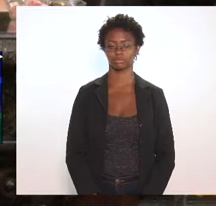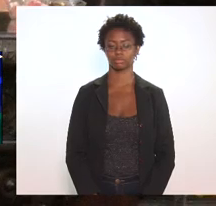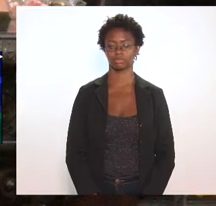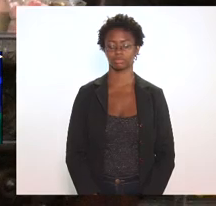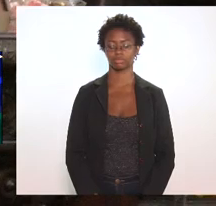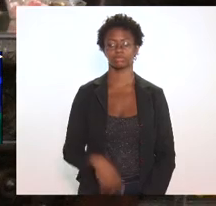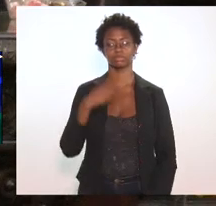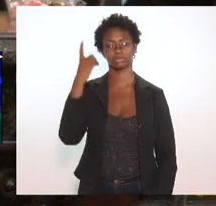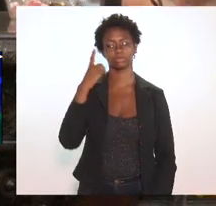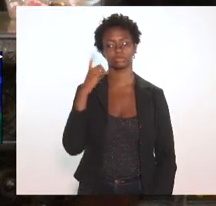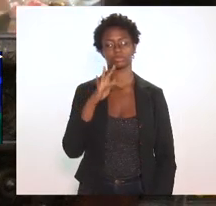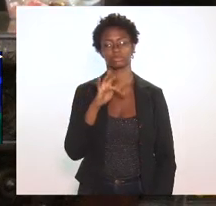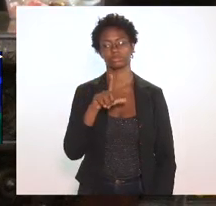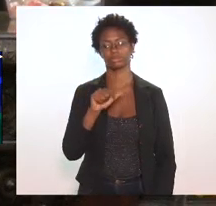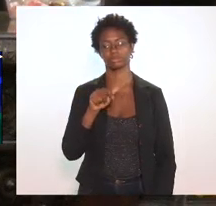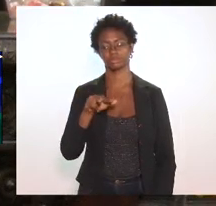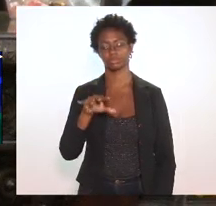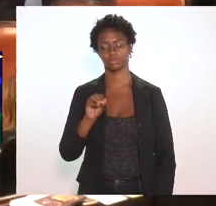Deputado Flávio.